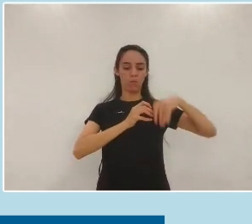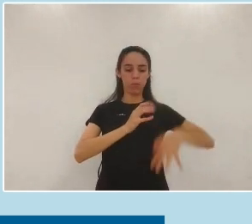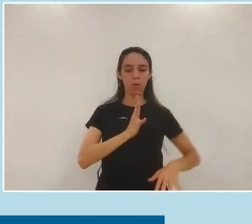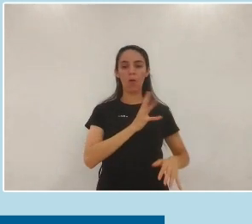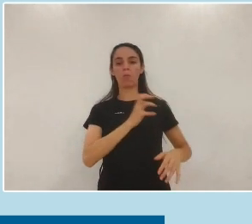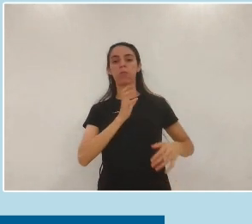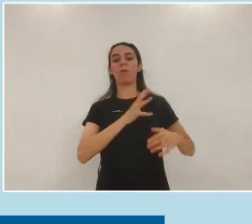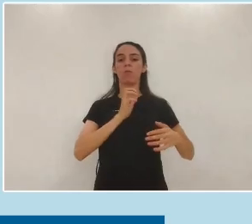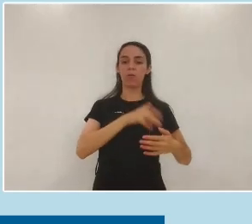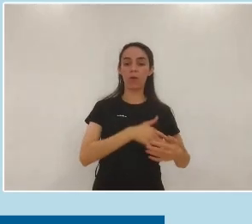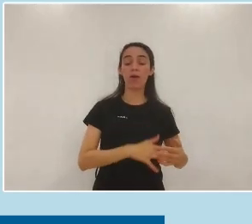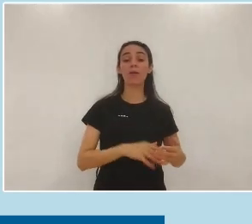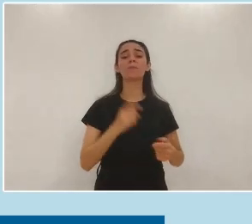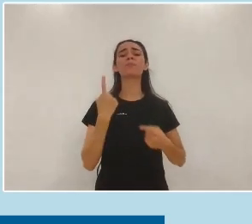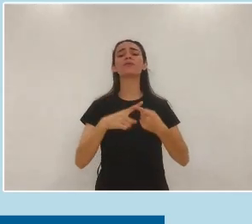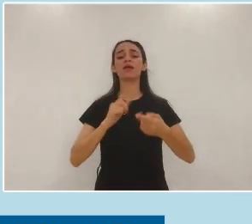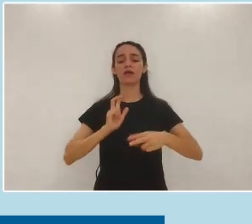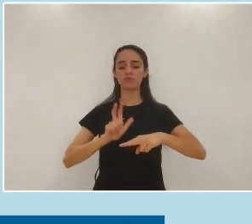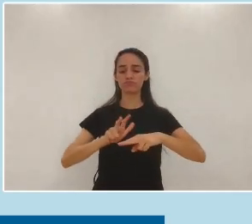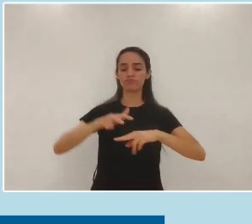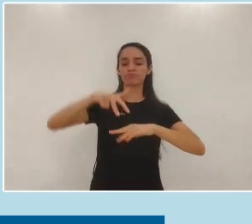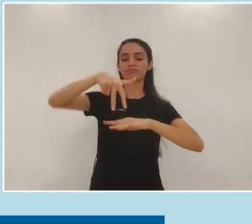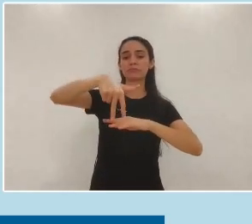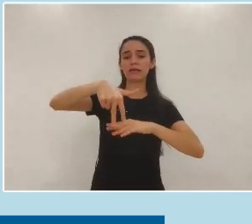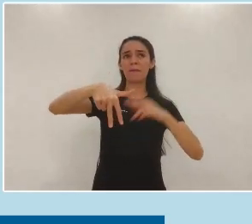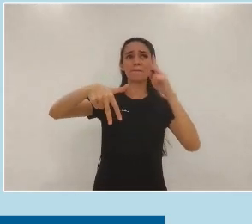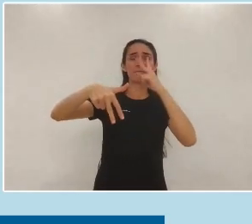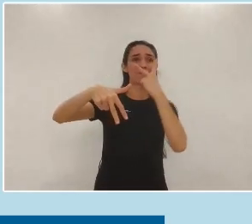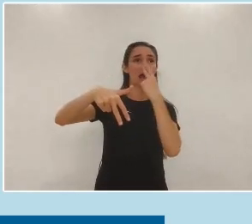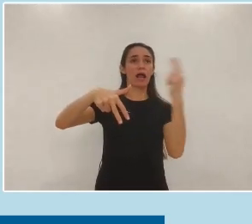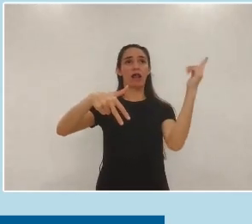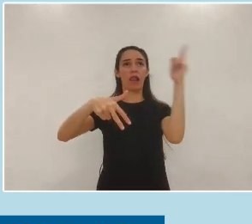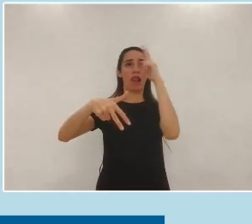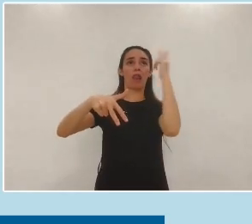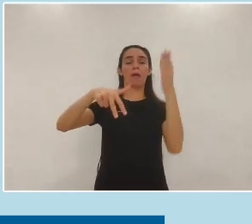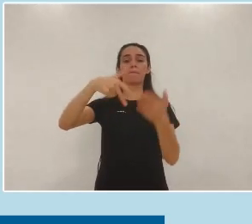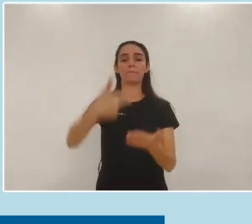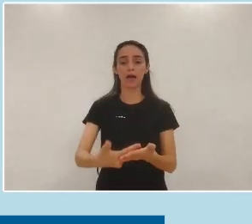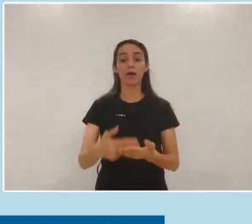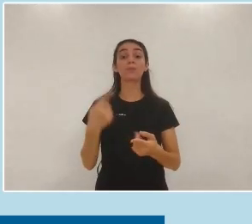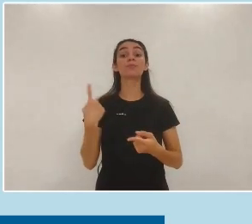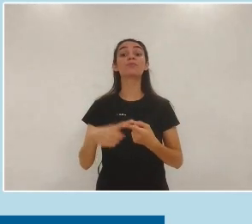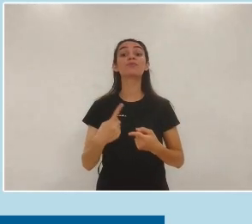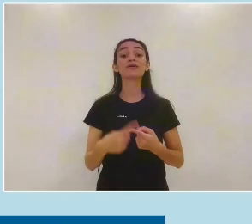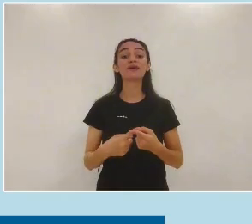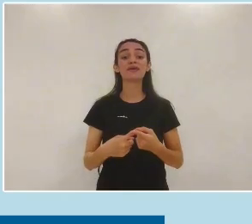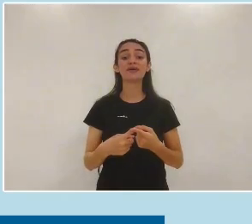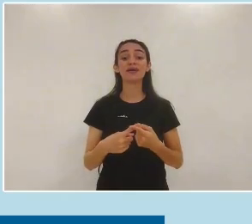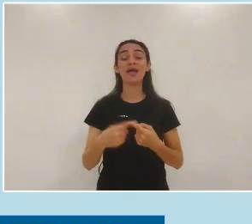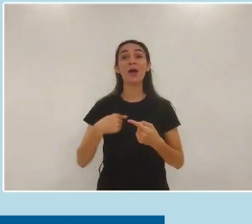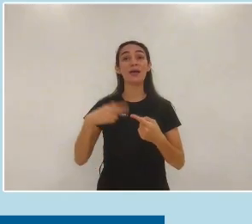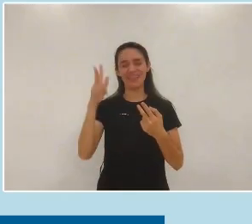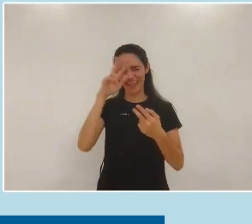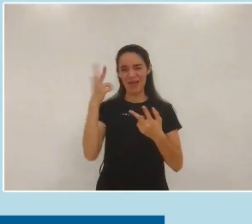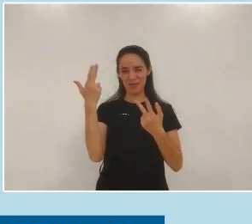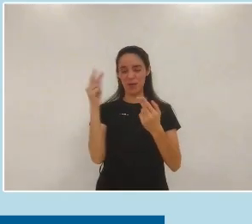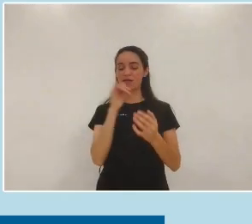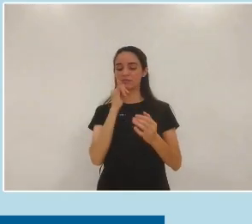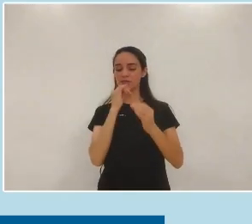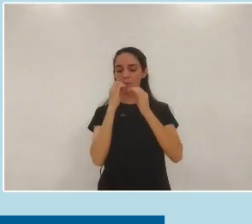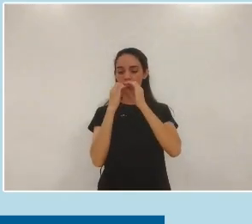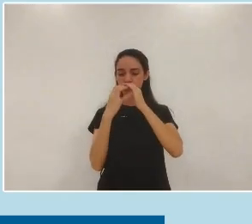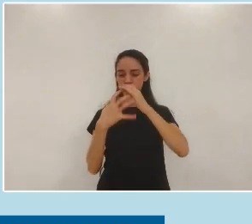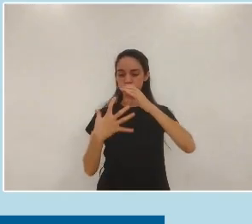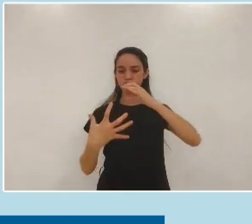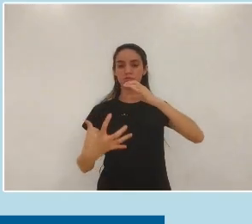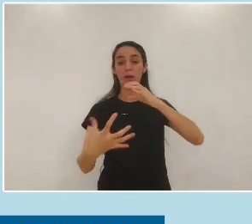cair, porque o sangue não vai chegar rápido do meu cérebro, porque eu tenho que ter, lembra do balão? Eu tenho que ter força para. Só que as minhas veias são